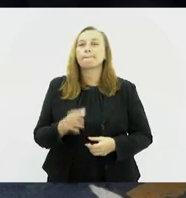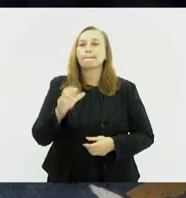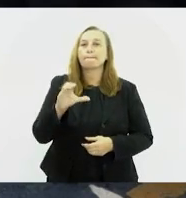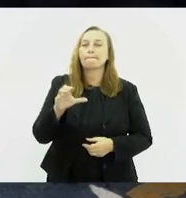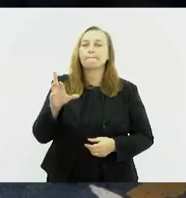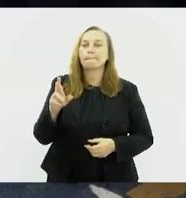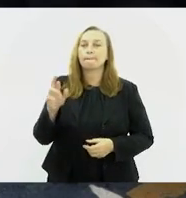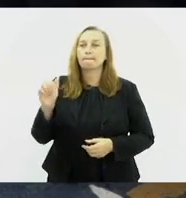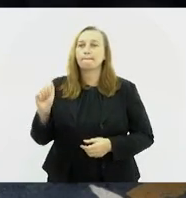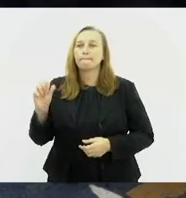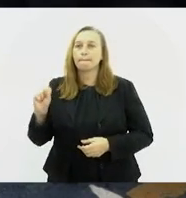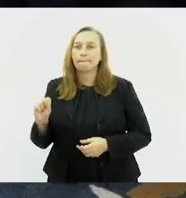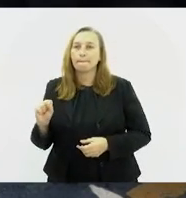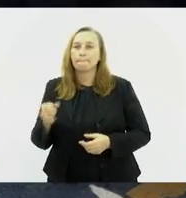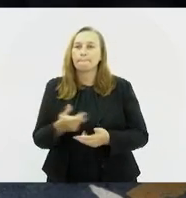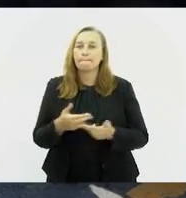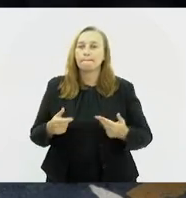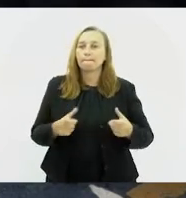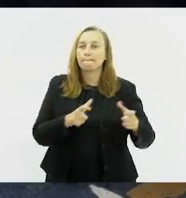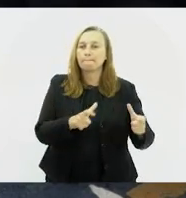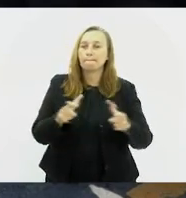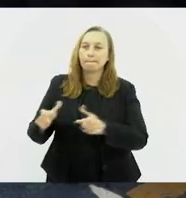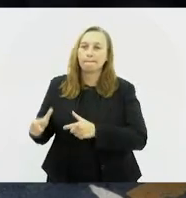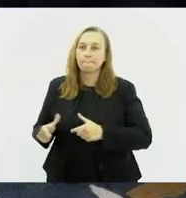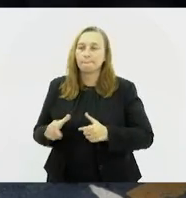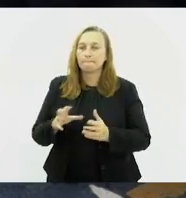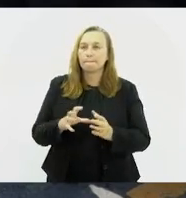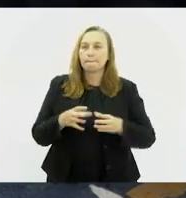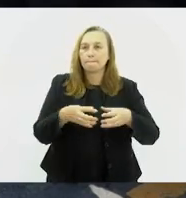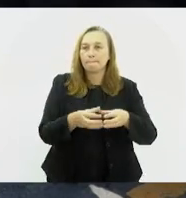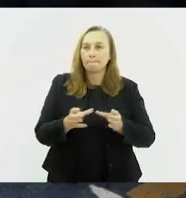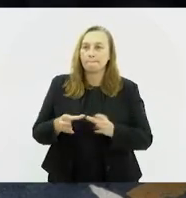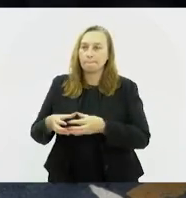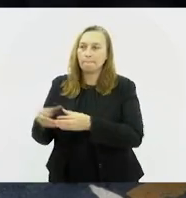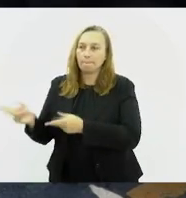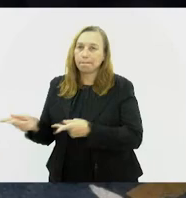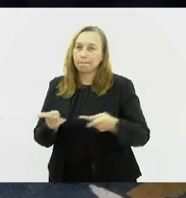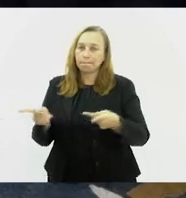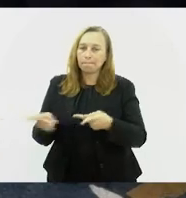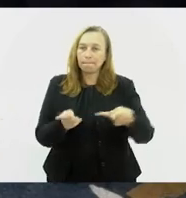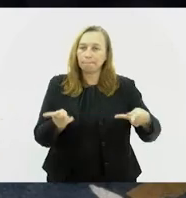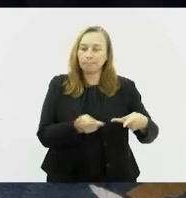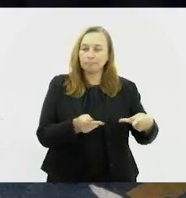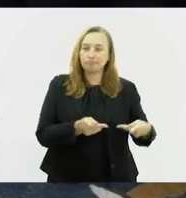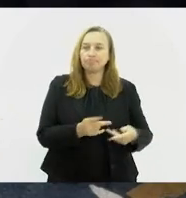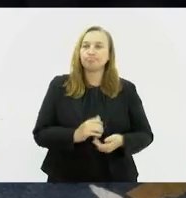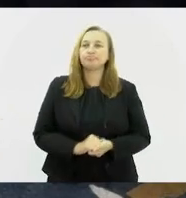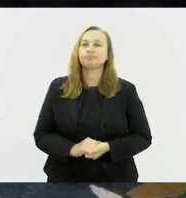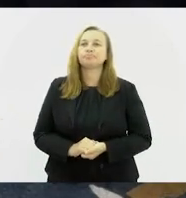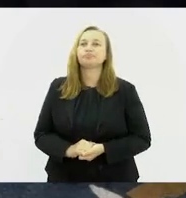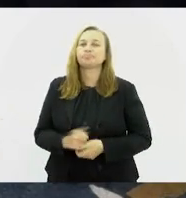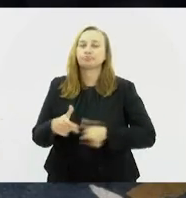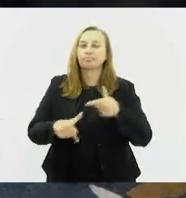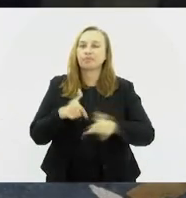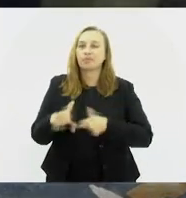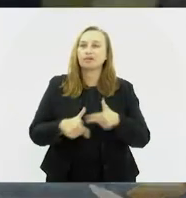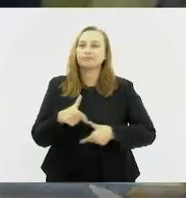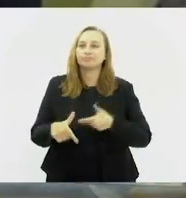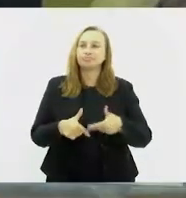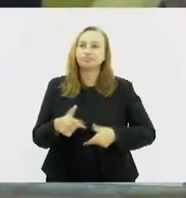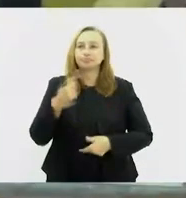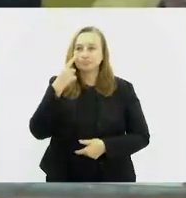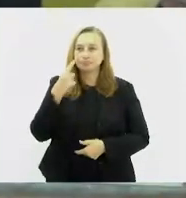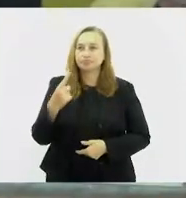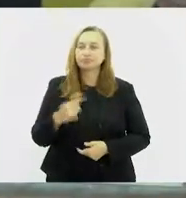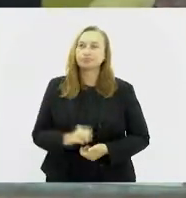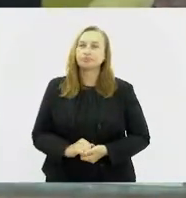SMEL, CEMOP. Eles também visitam todos os nossos núcleos nesse trabalho. Vocês estão vendo o que, que